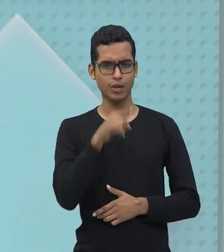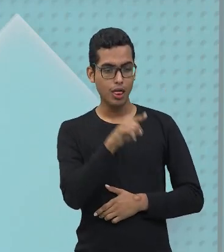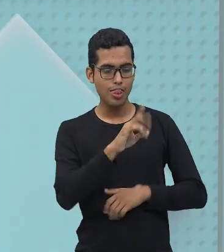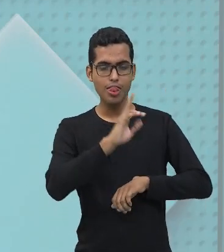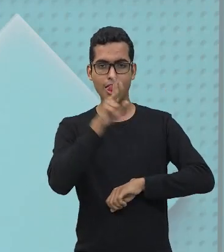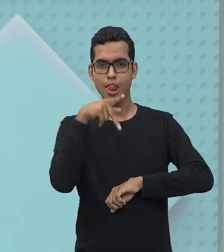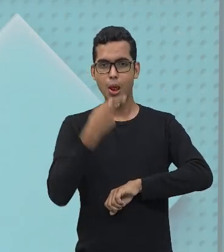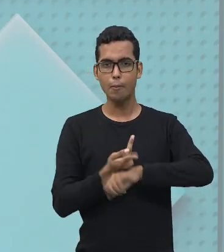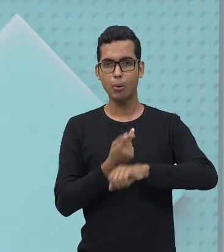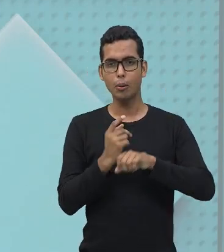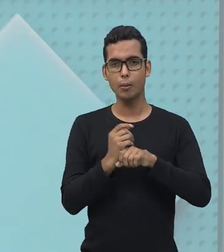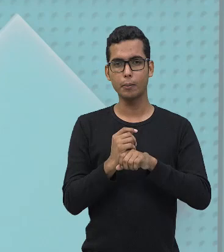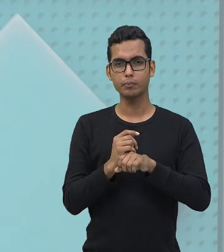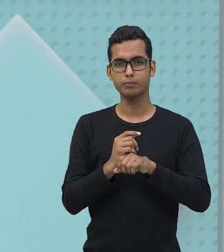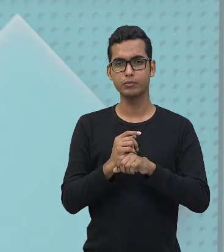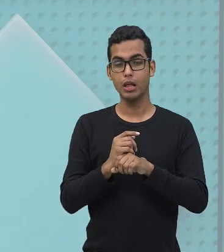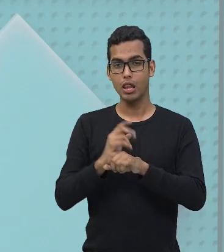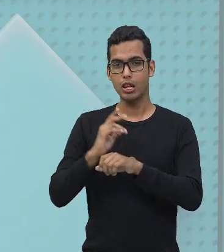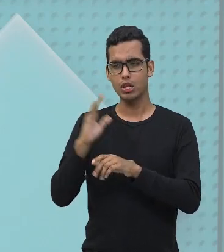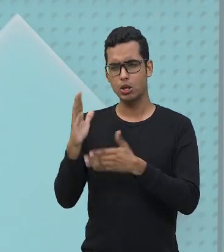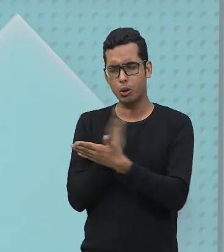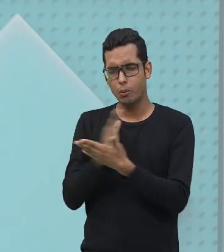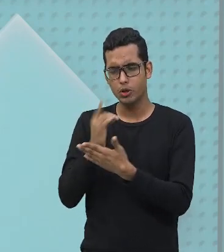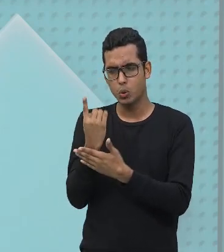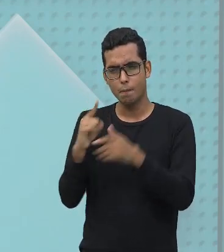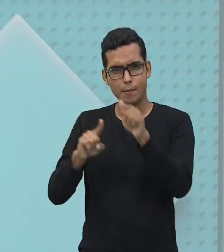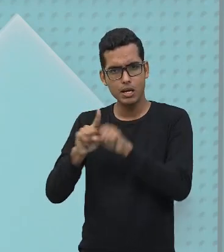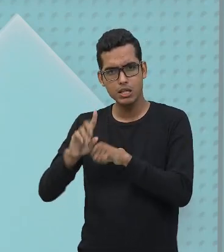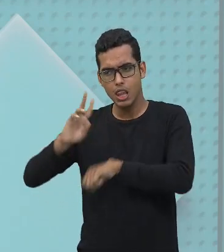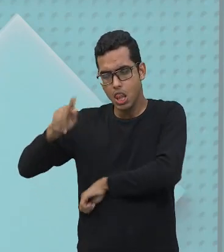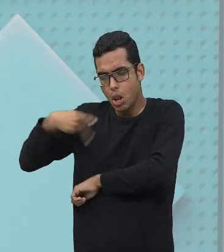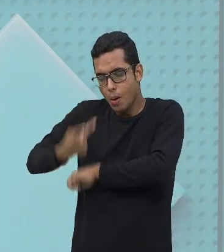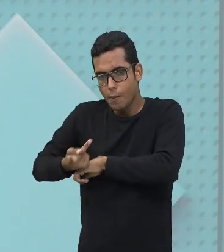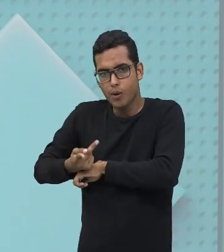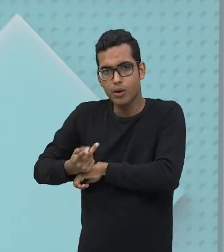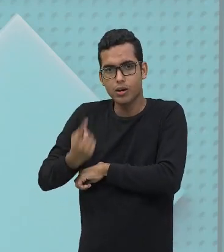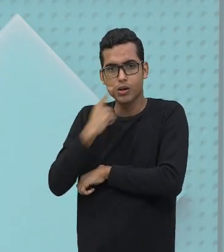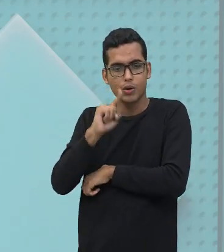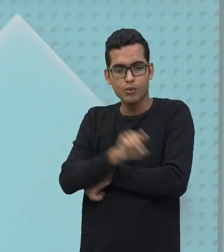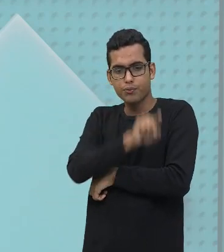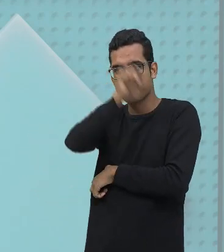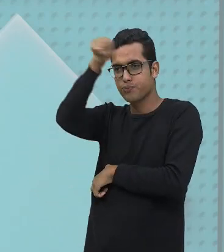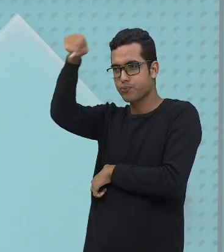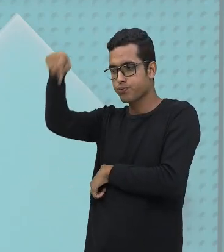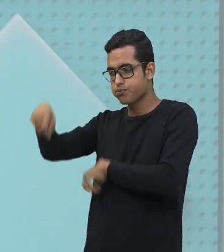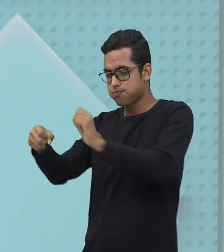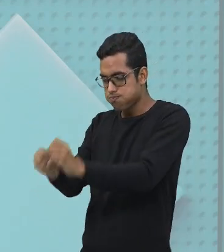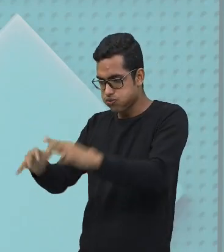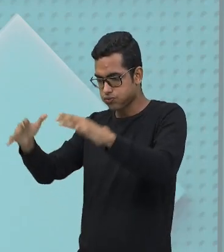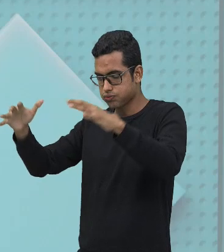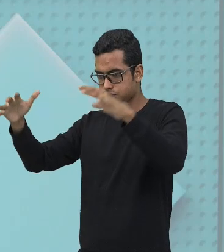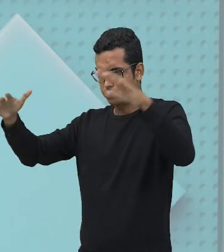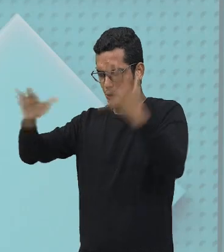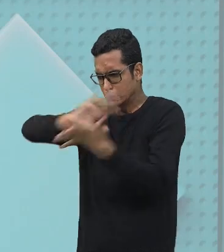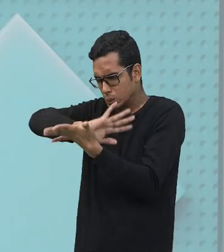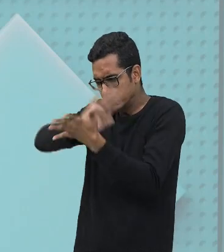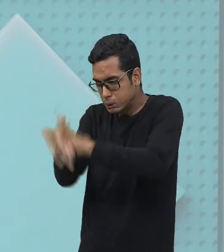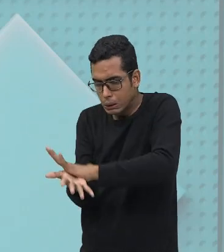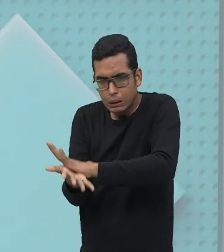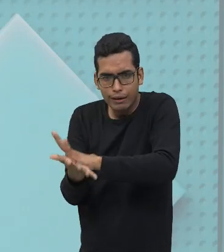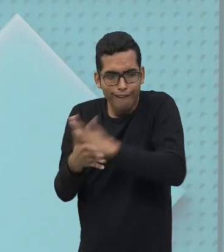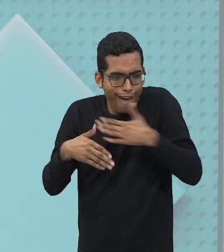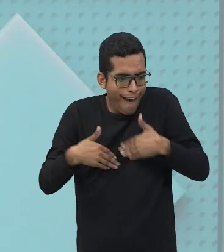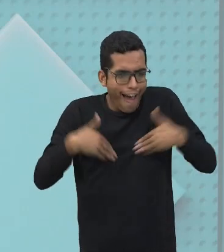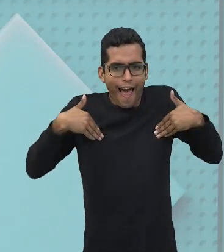quando viram o resultado do que acontece quando se solta uma bomba atômica, a alegria deu lugar